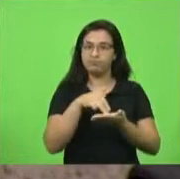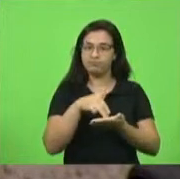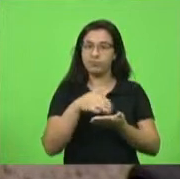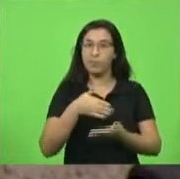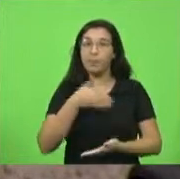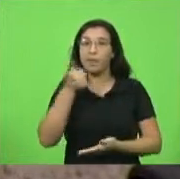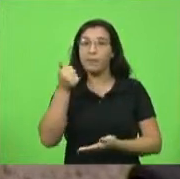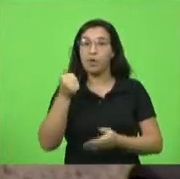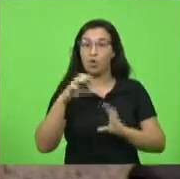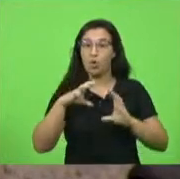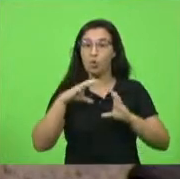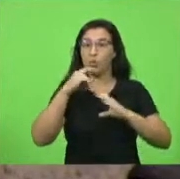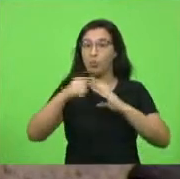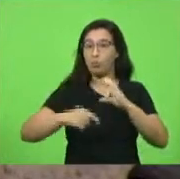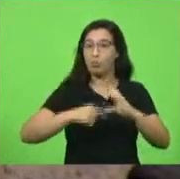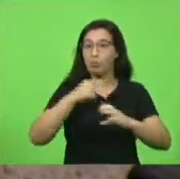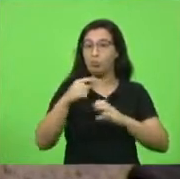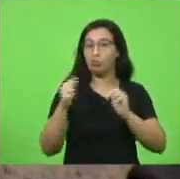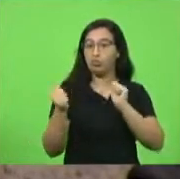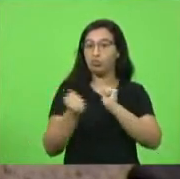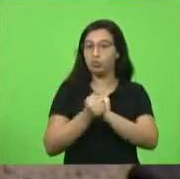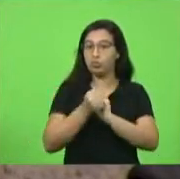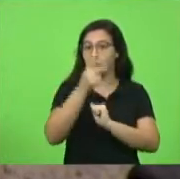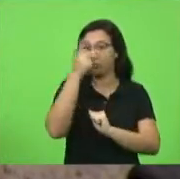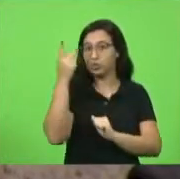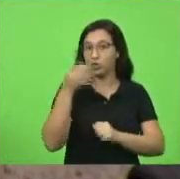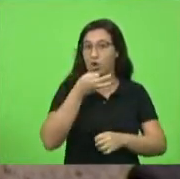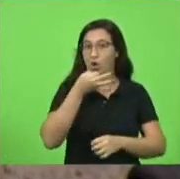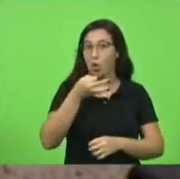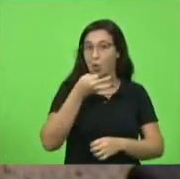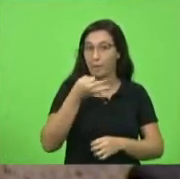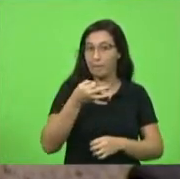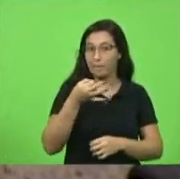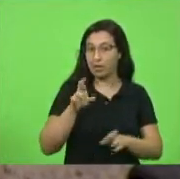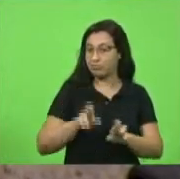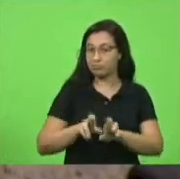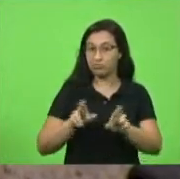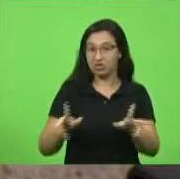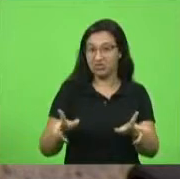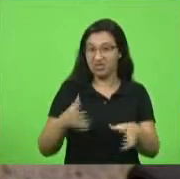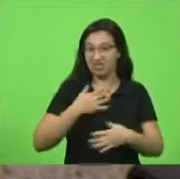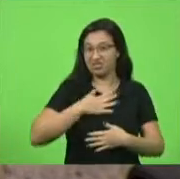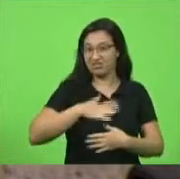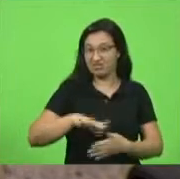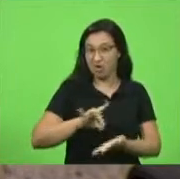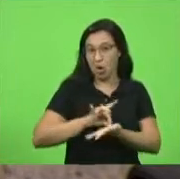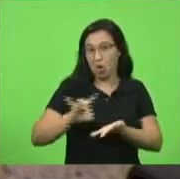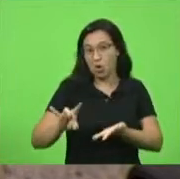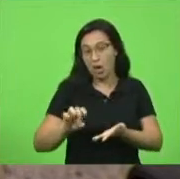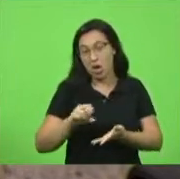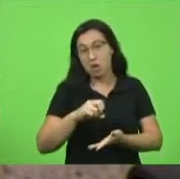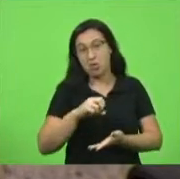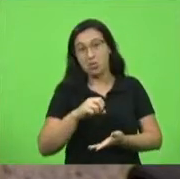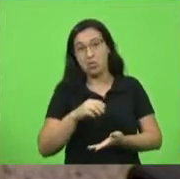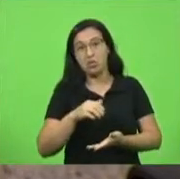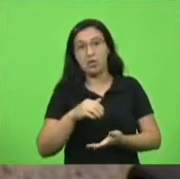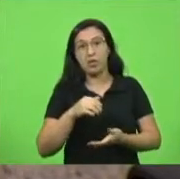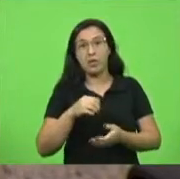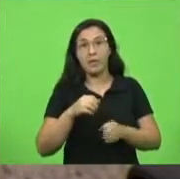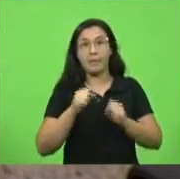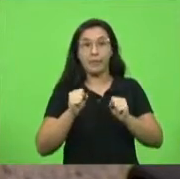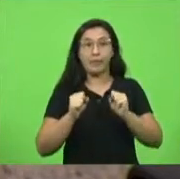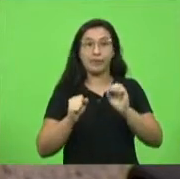vivermos no mundo e convivermos com opiniões detestáveis algumas vezes do que correr o risco de perder a